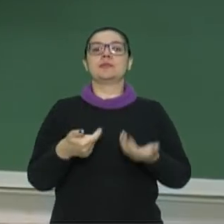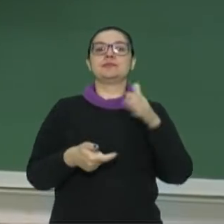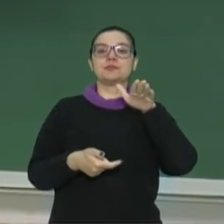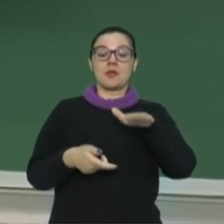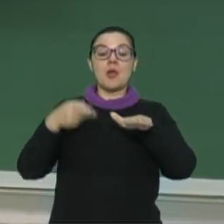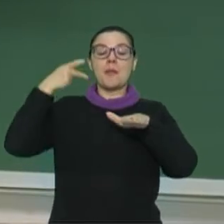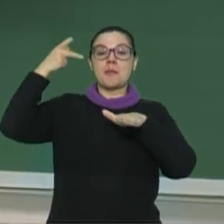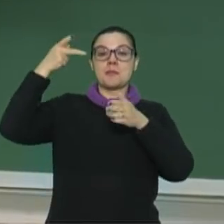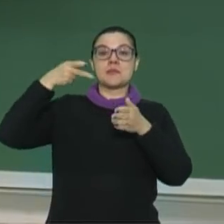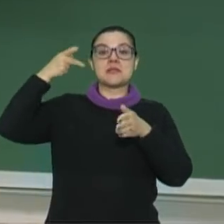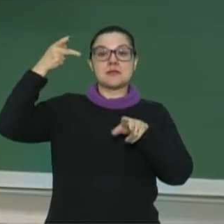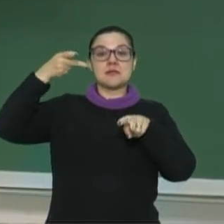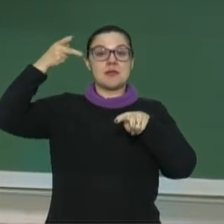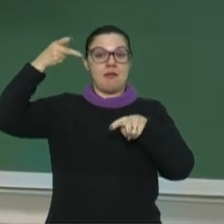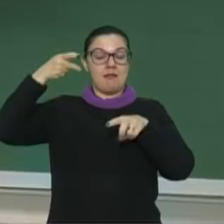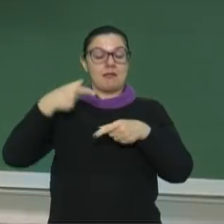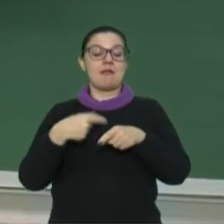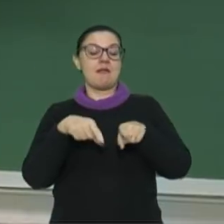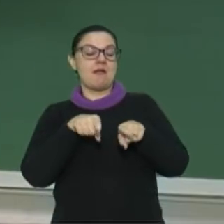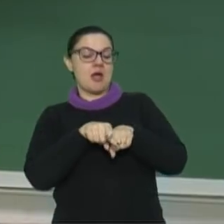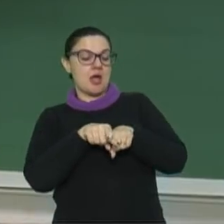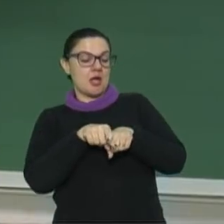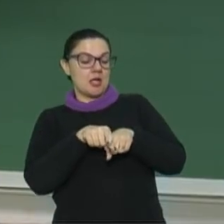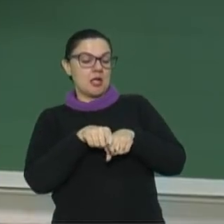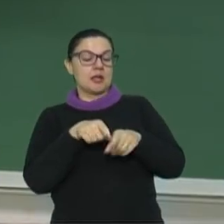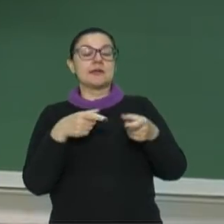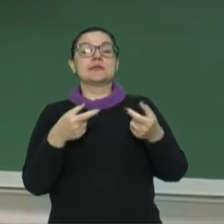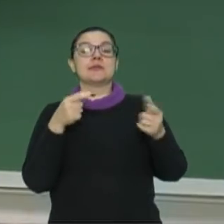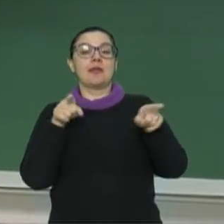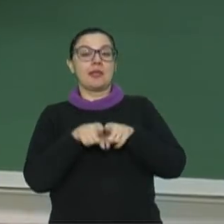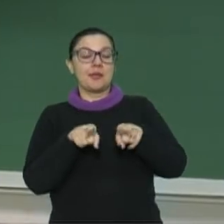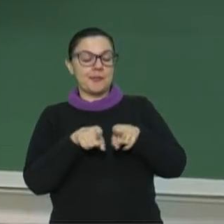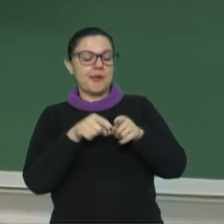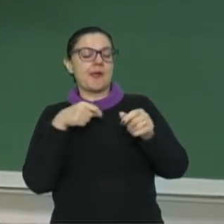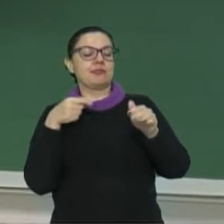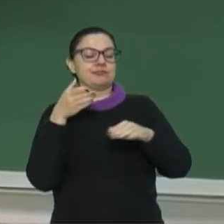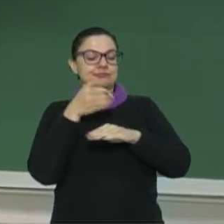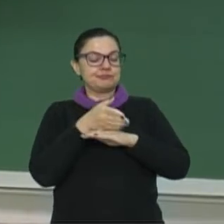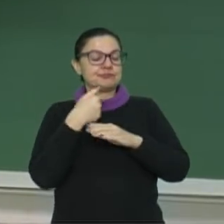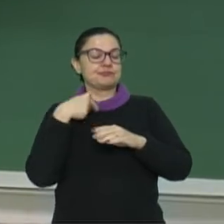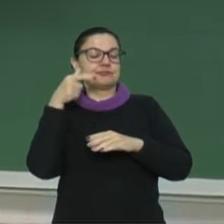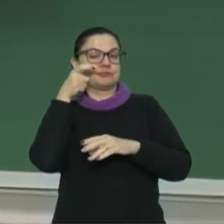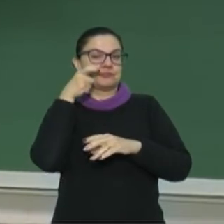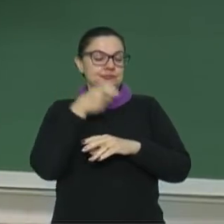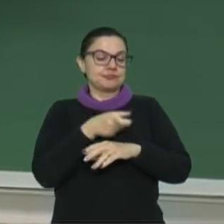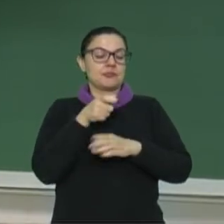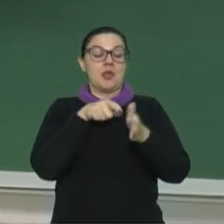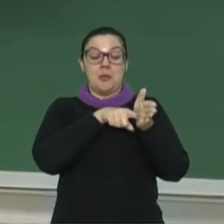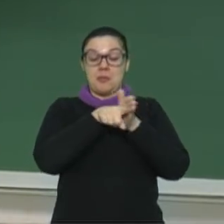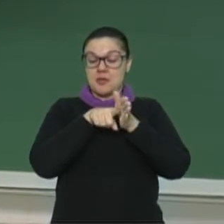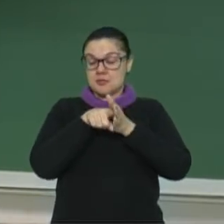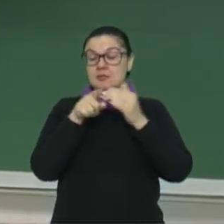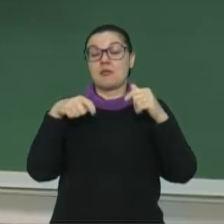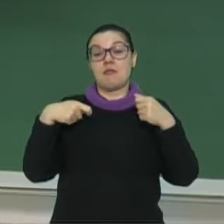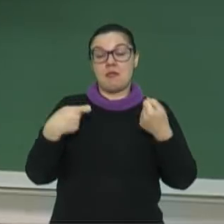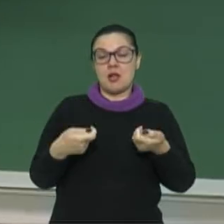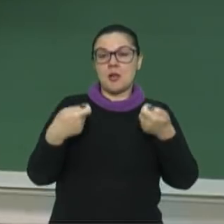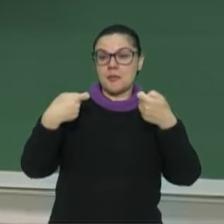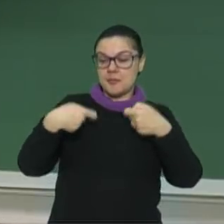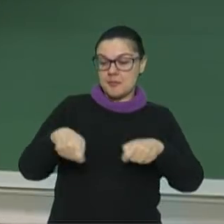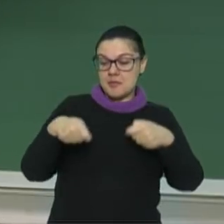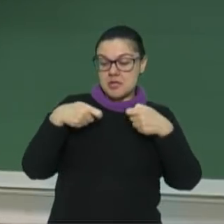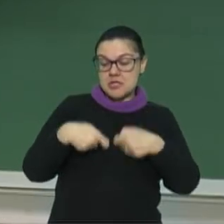coordenadora de um projeto, também aí uma fonte da reportagem. Então veja que a reportagem ela precisa